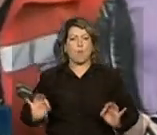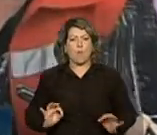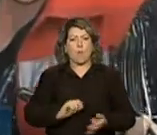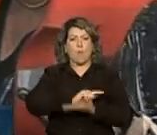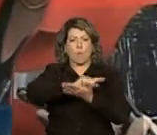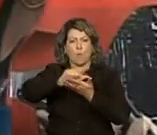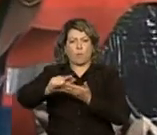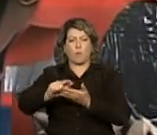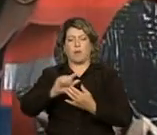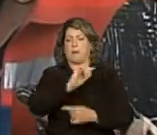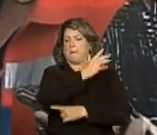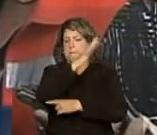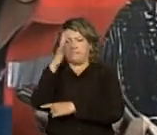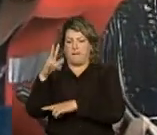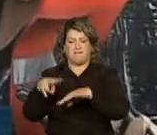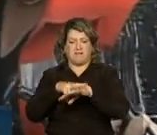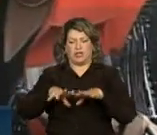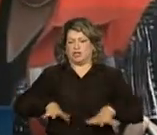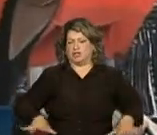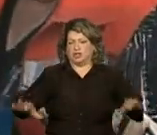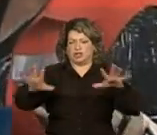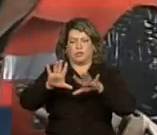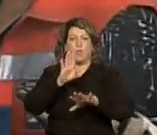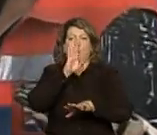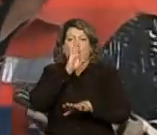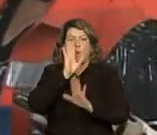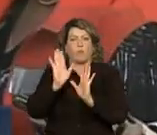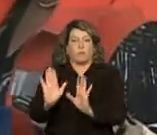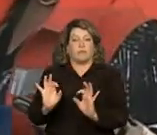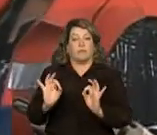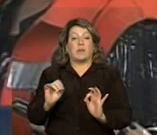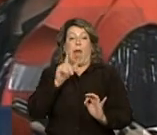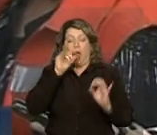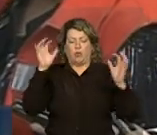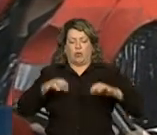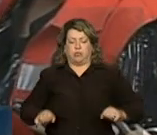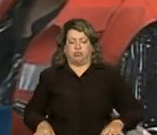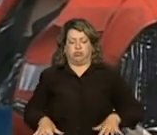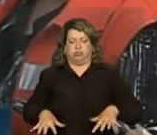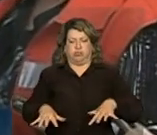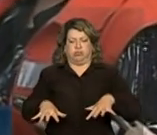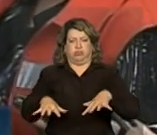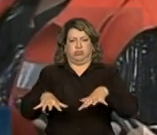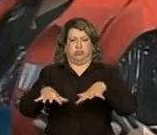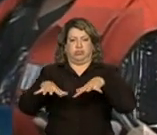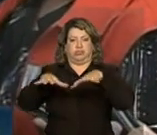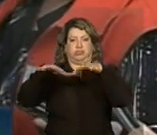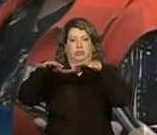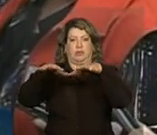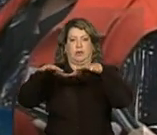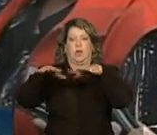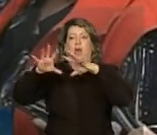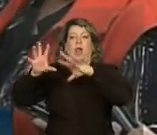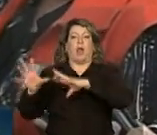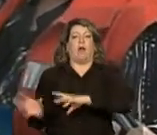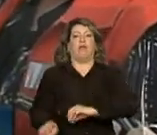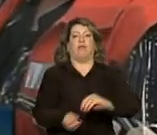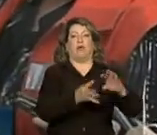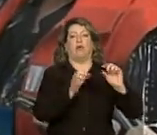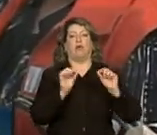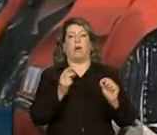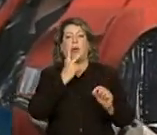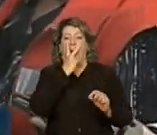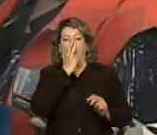com a mata intacta, intacta, que a água veio, infiltrou, e levou, como se fosse